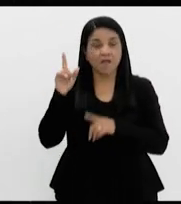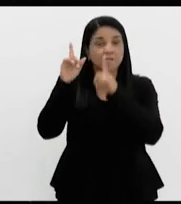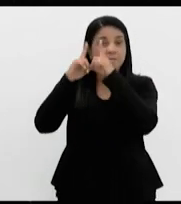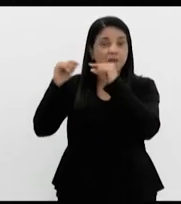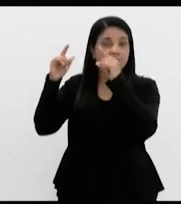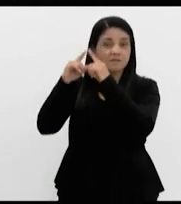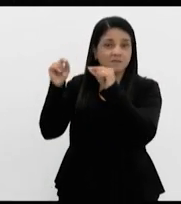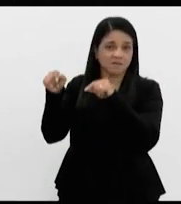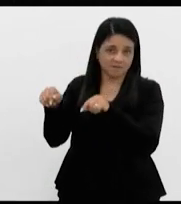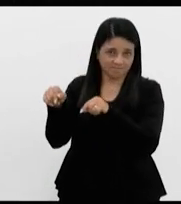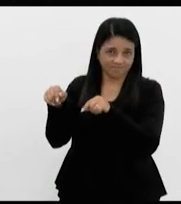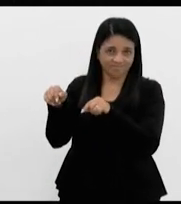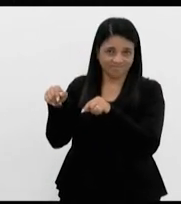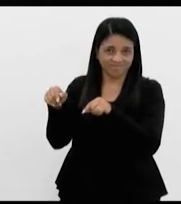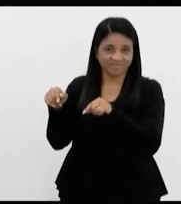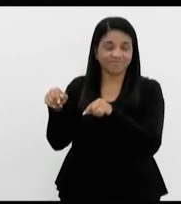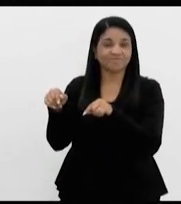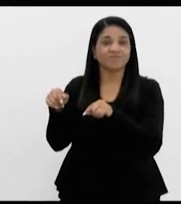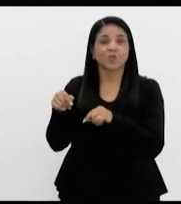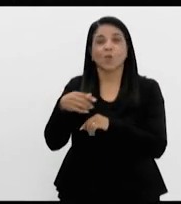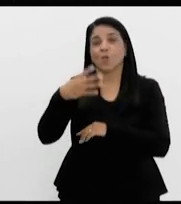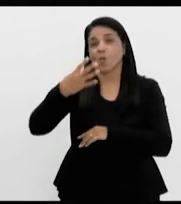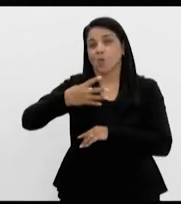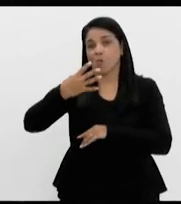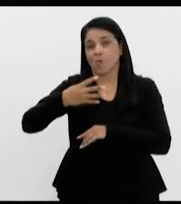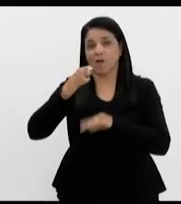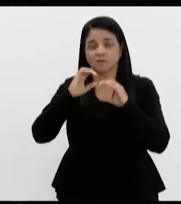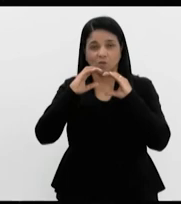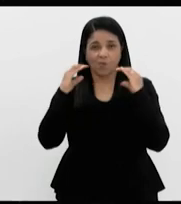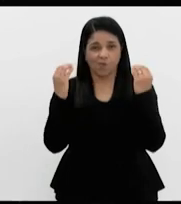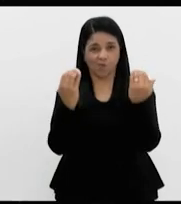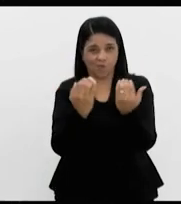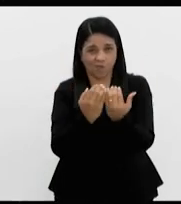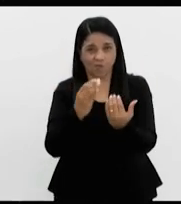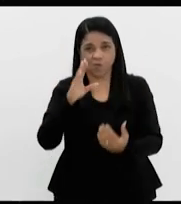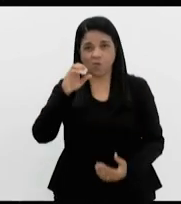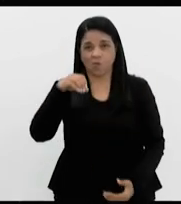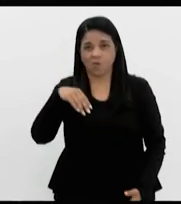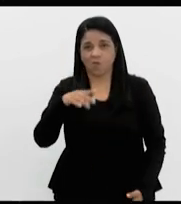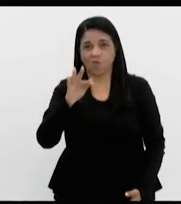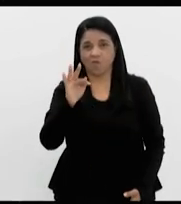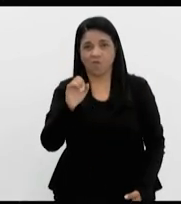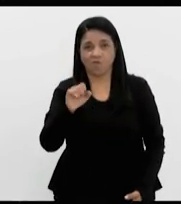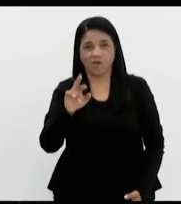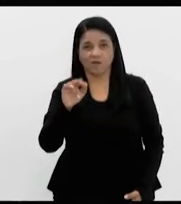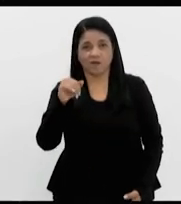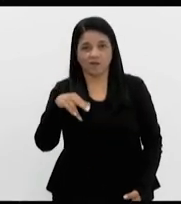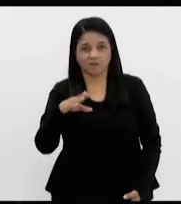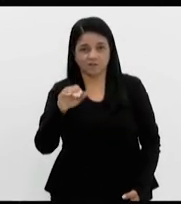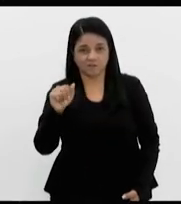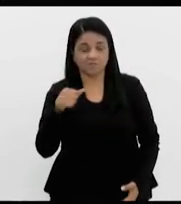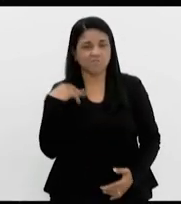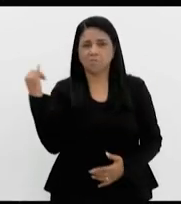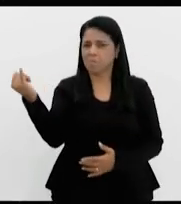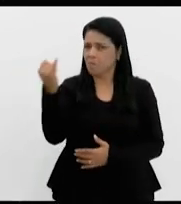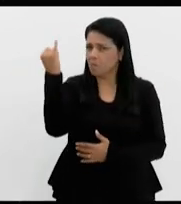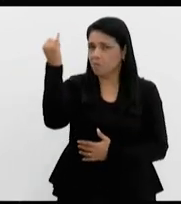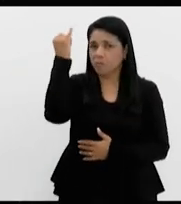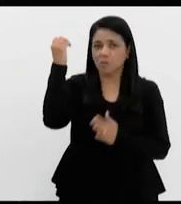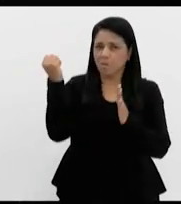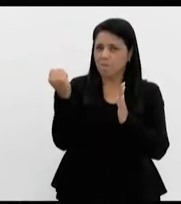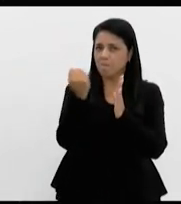Brasília. Essa foi a quarta conferência realizada. E, muito importante, um